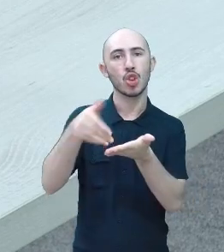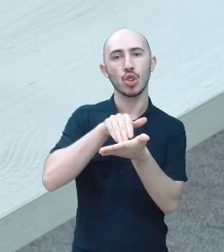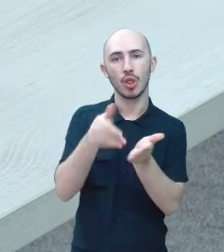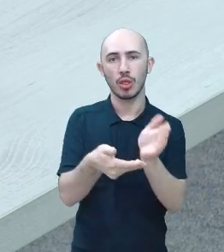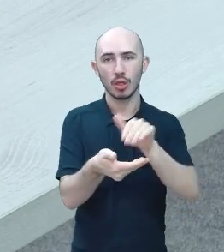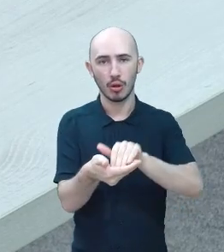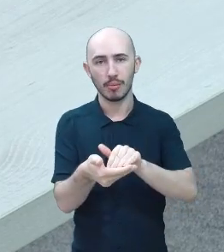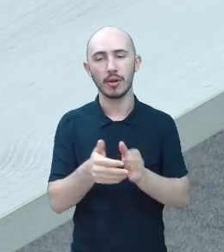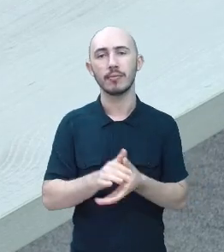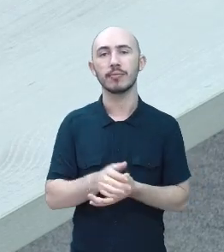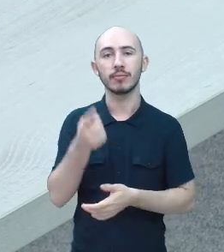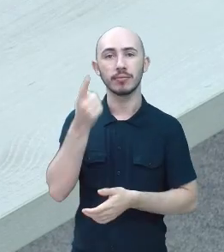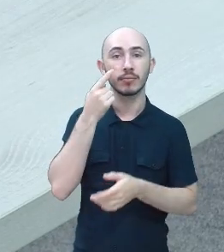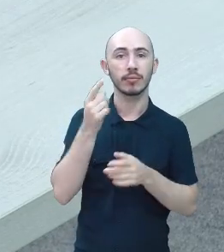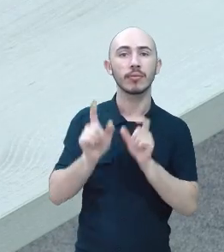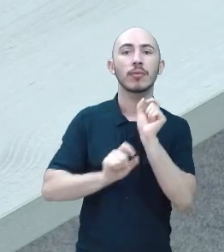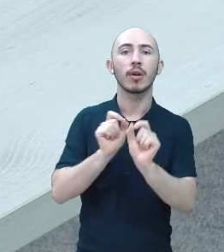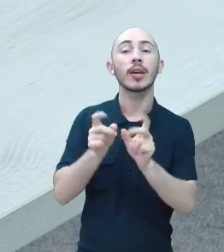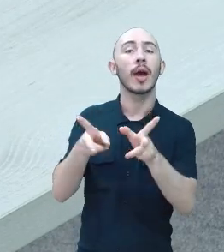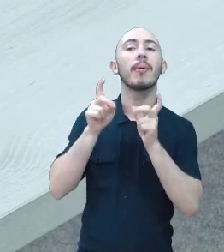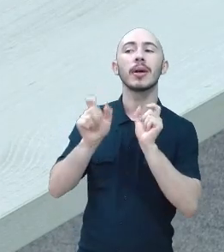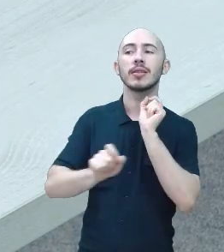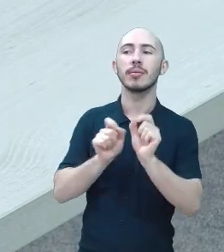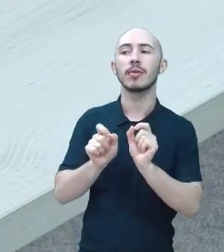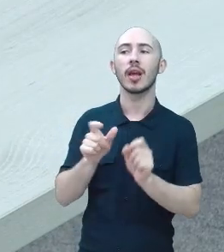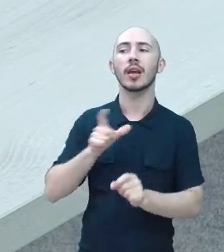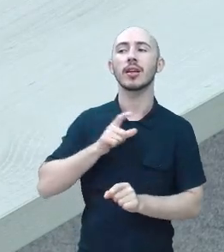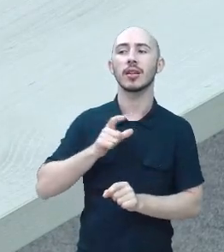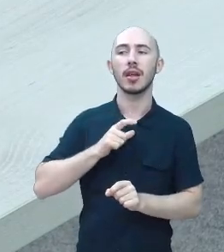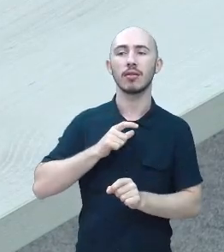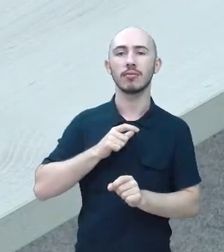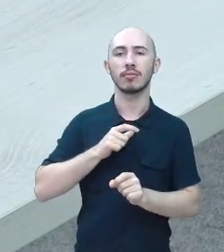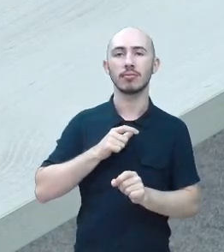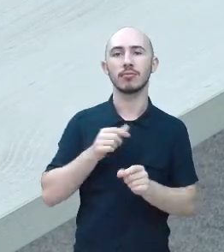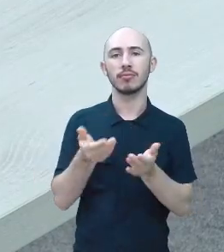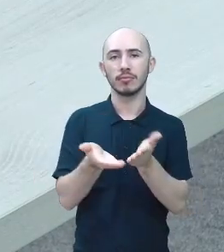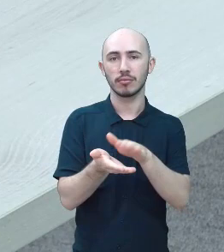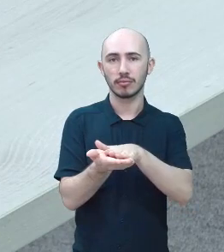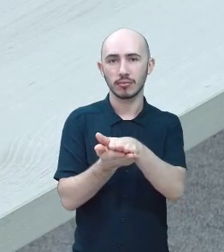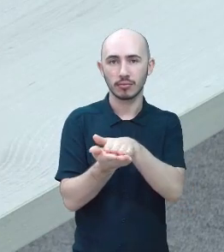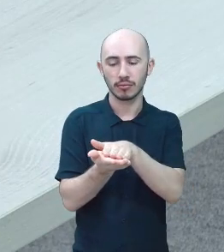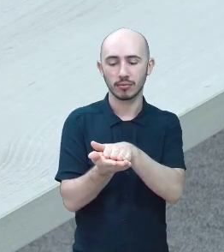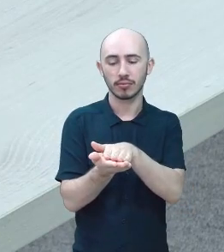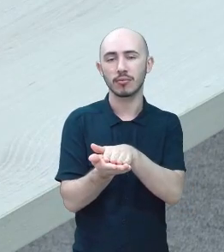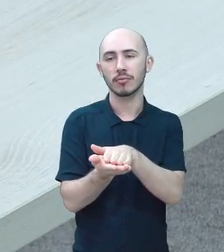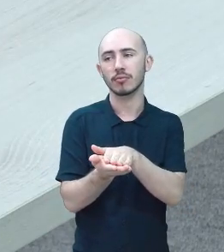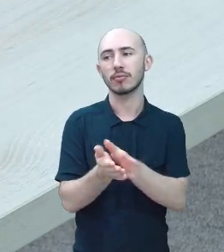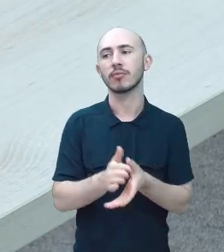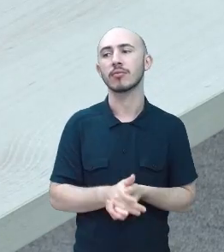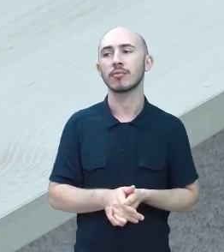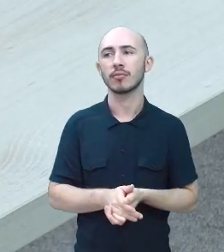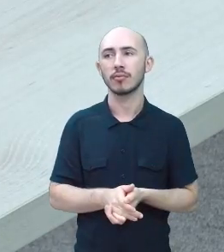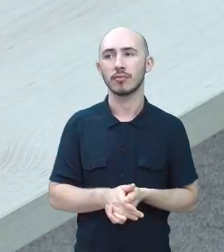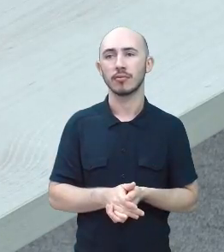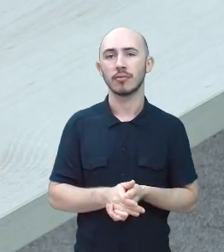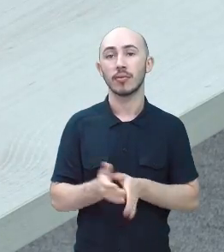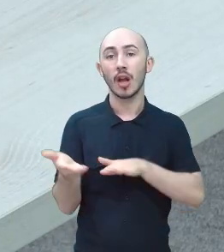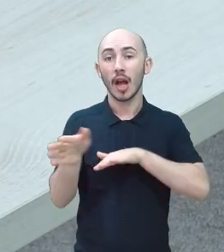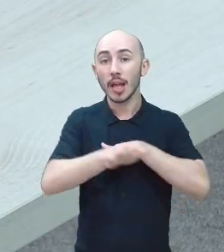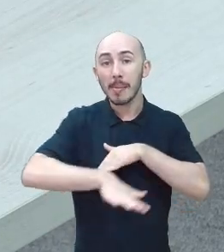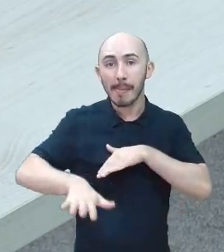Vocês observam que vai ficar aqui, ó. Deixa eu virar aqui para vocês verem melhor. Essa parte vai